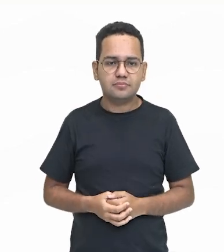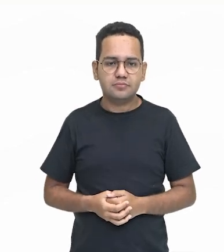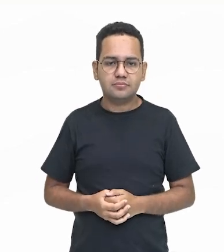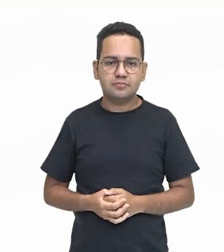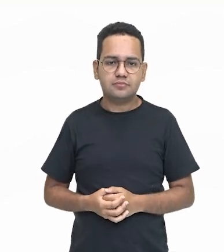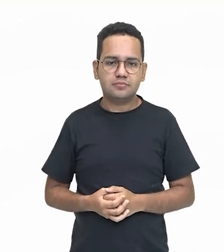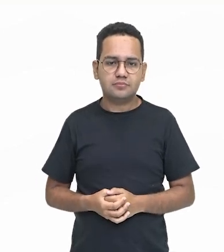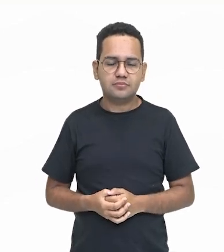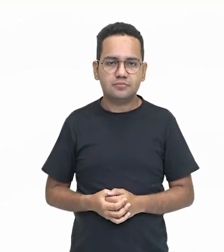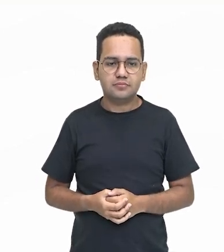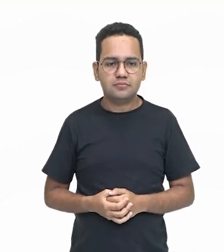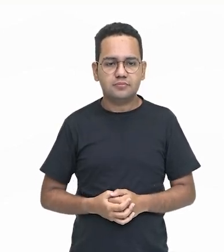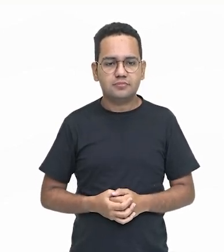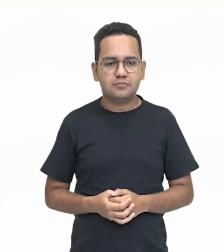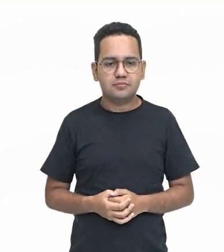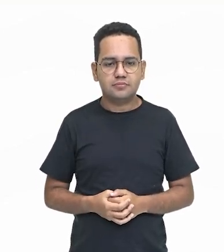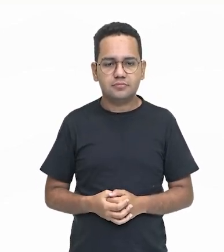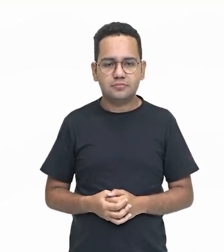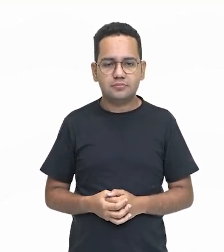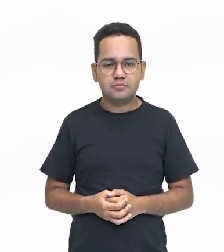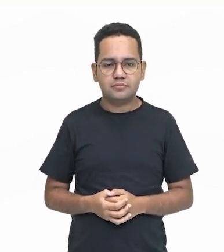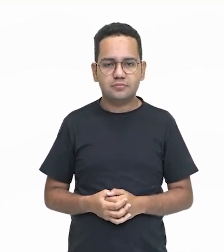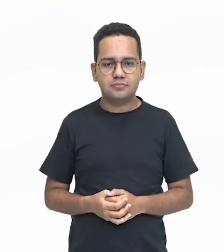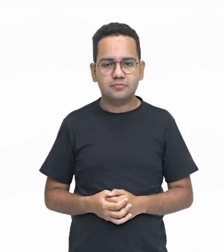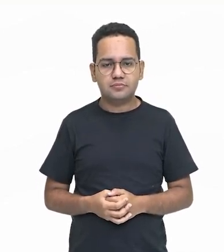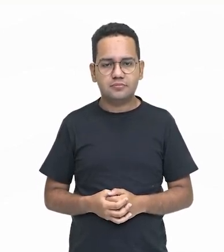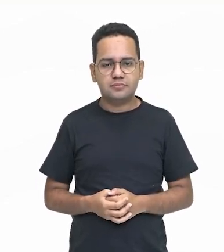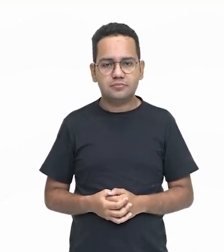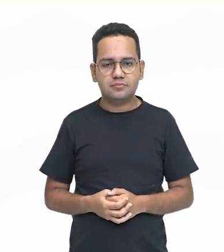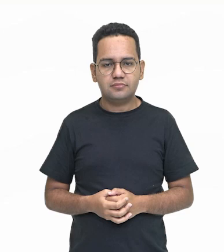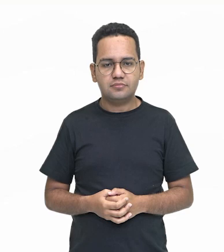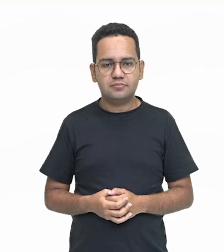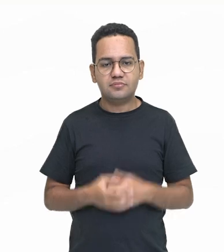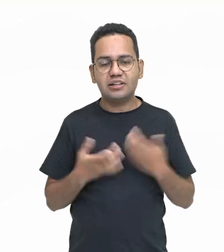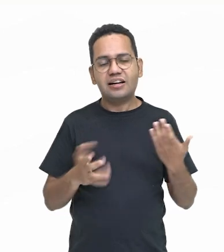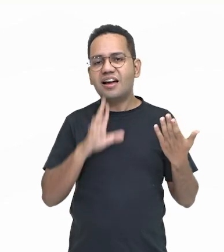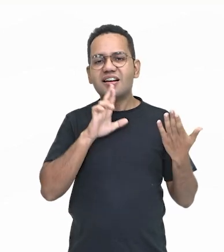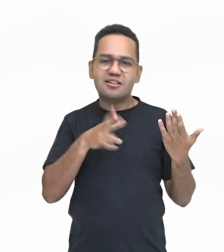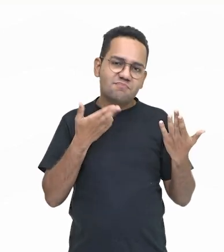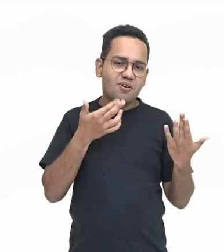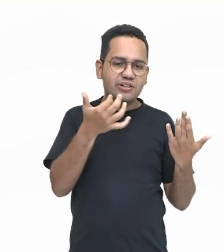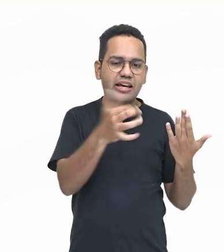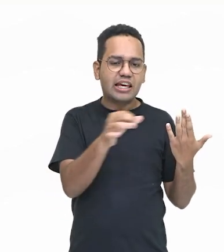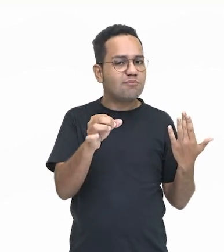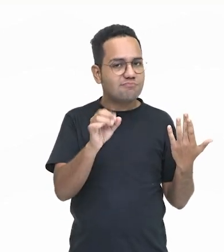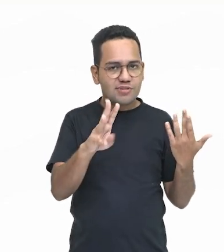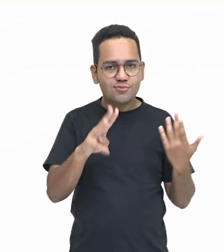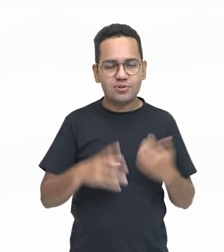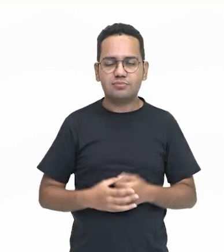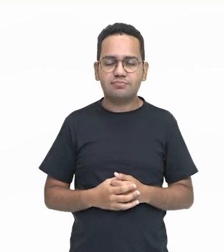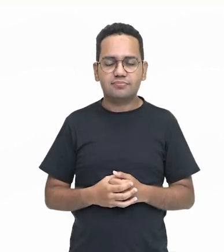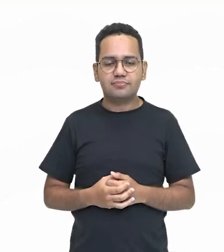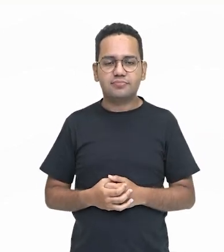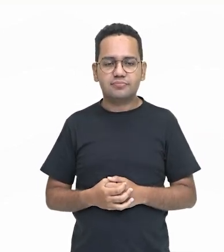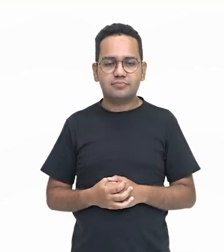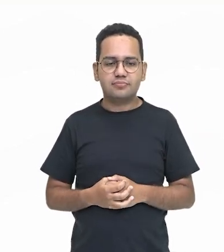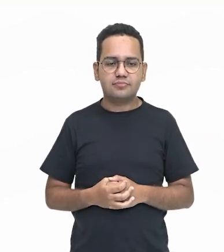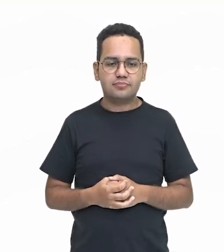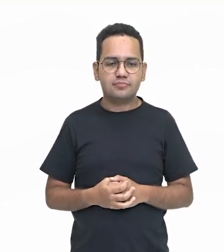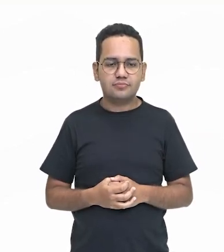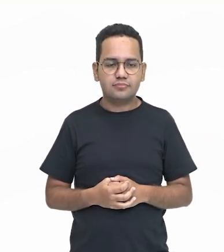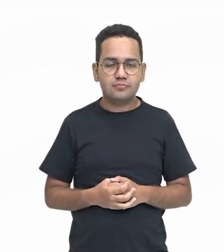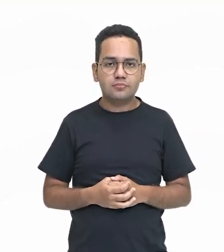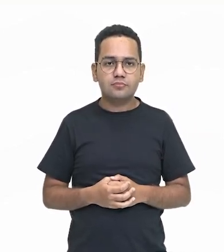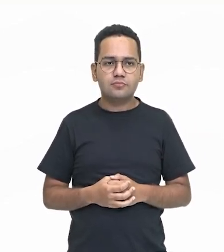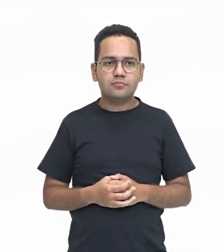então tem um zero a mais aqui. Então 100 watts. Eu já estava colocando lá as 10 lâmpadas, né? As 10 lâmpadas juntos,